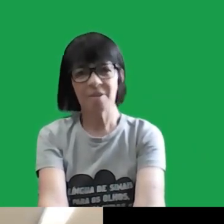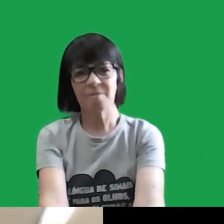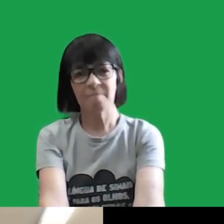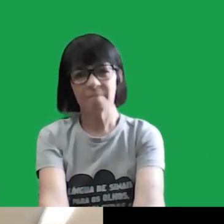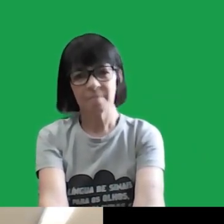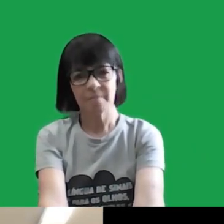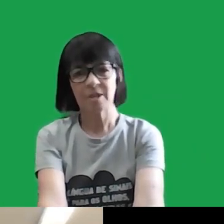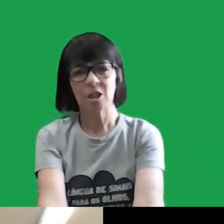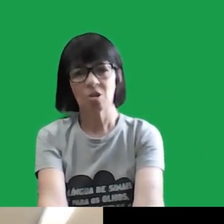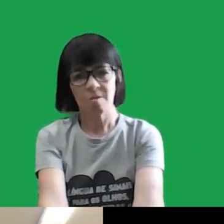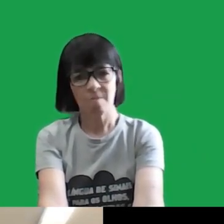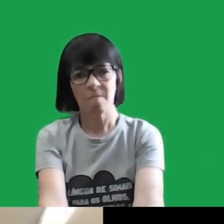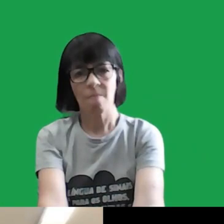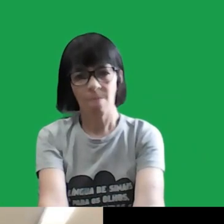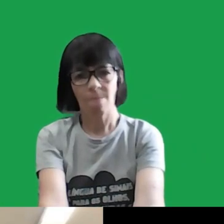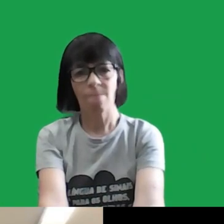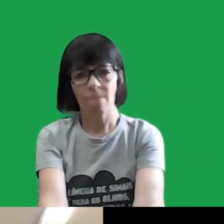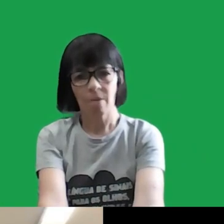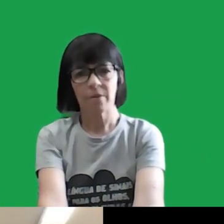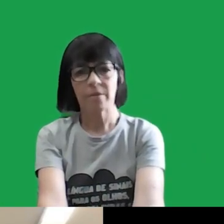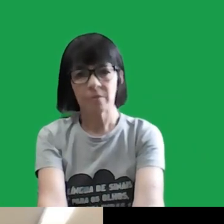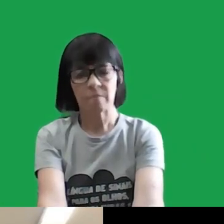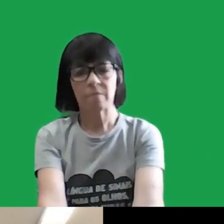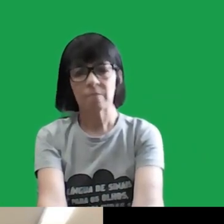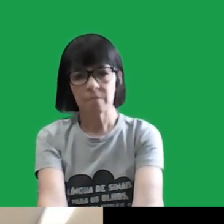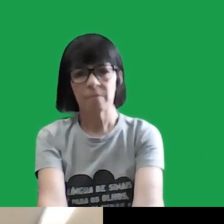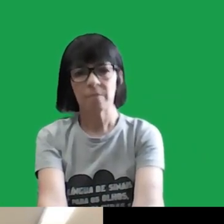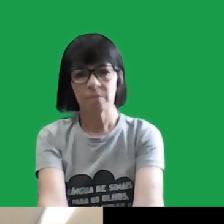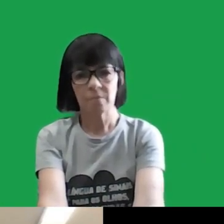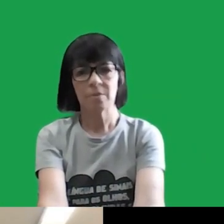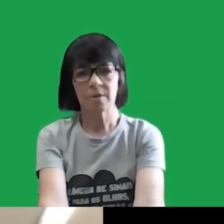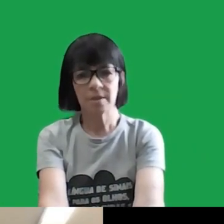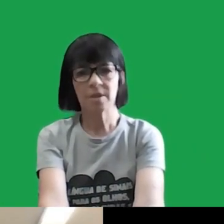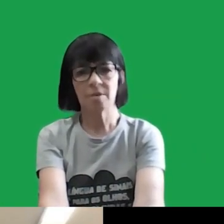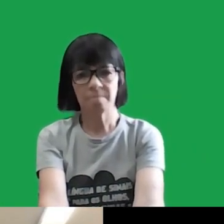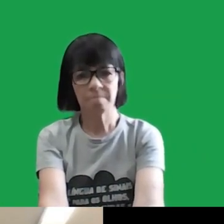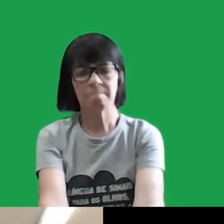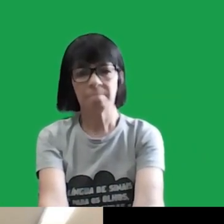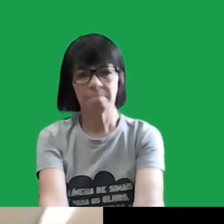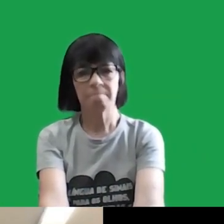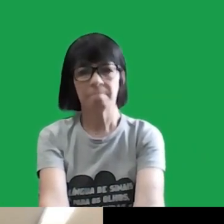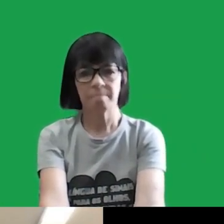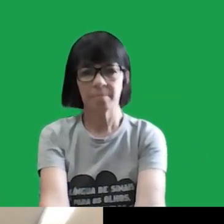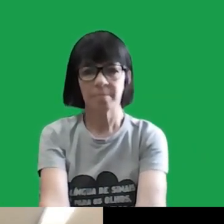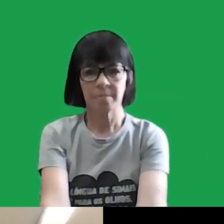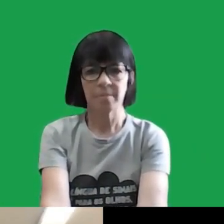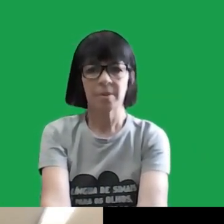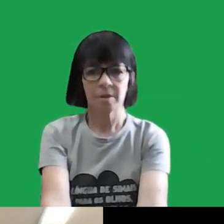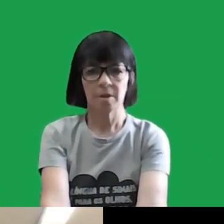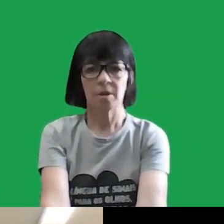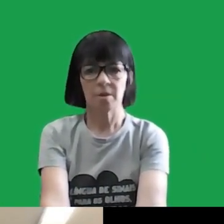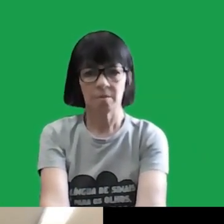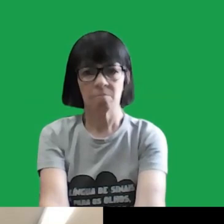assim que a gente cresce, né? A gente precisa ir com medo. É passinho de formiguinha, né? A